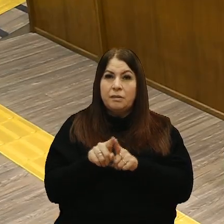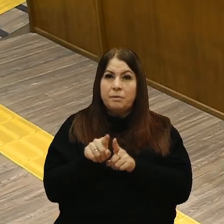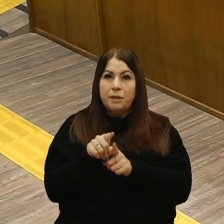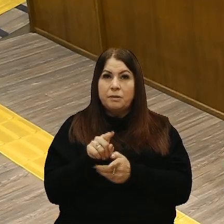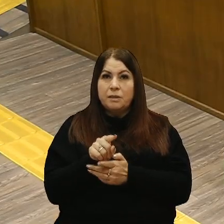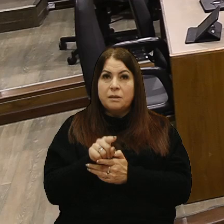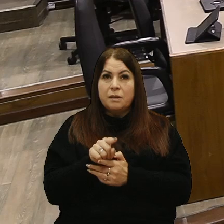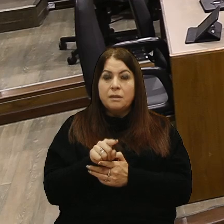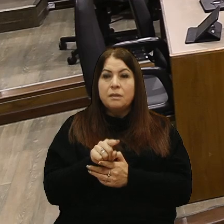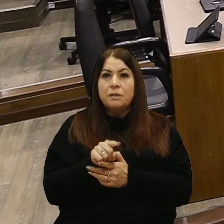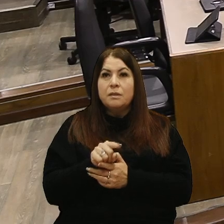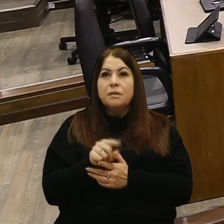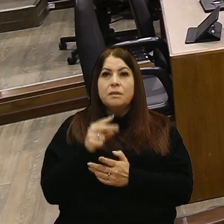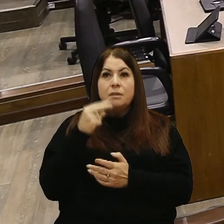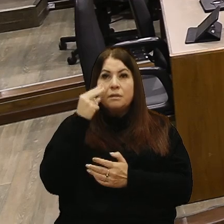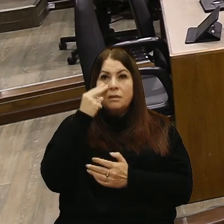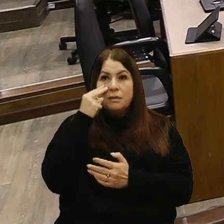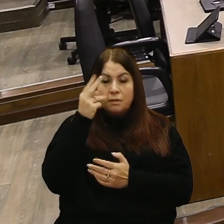Fantinel.